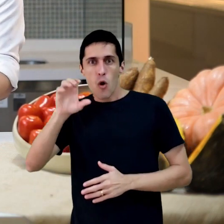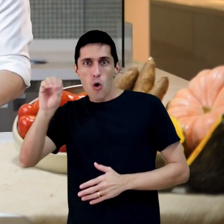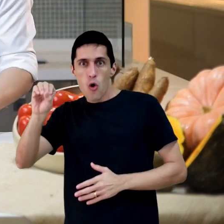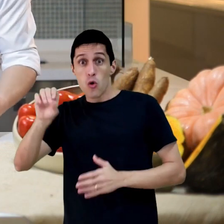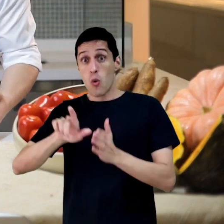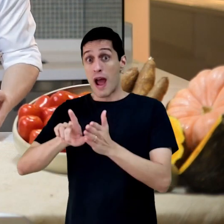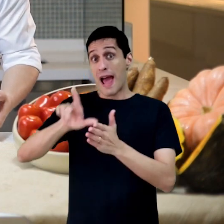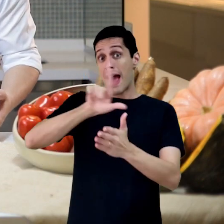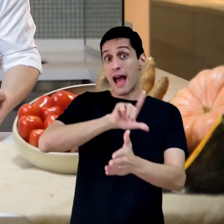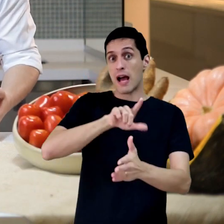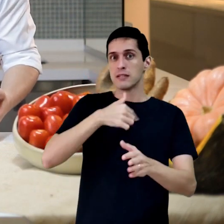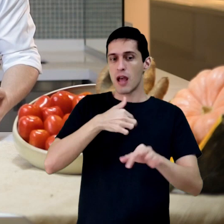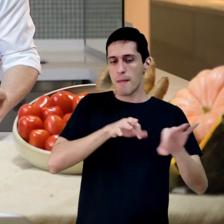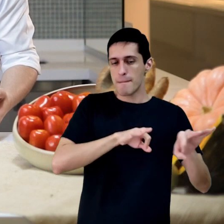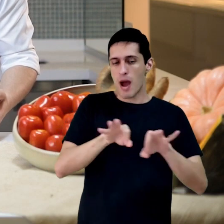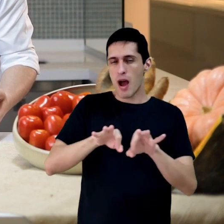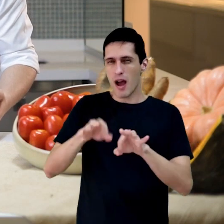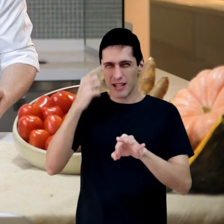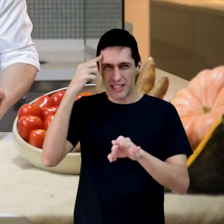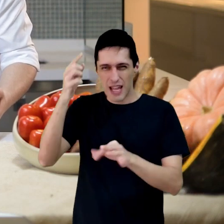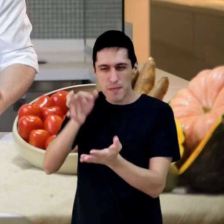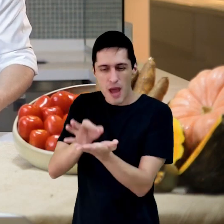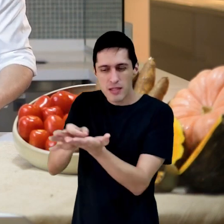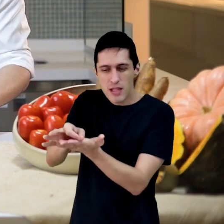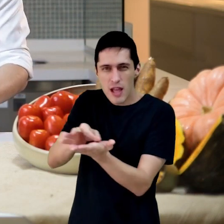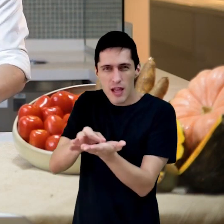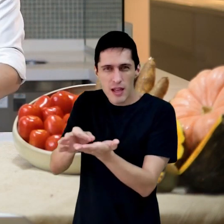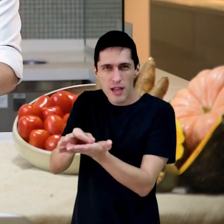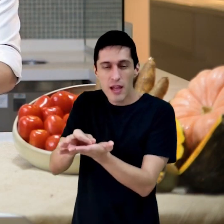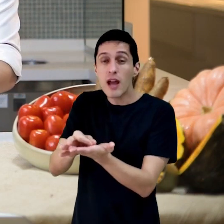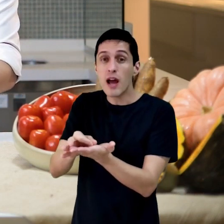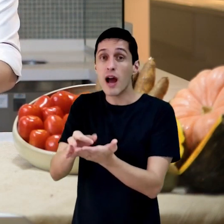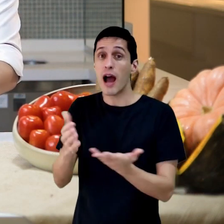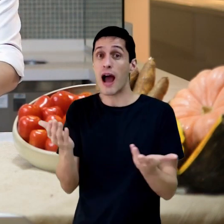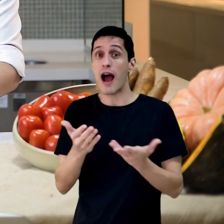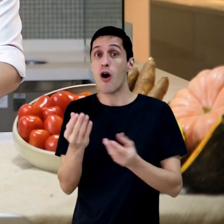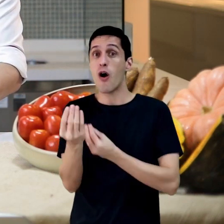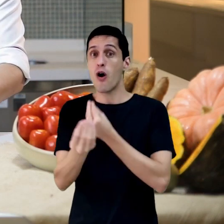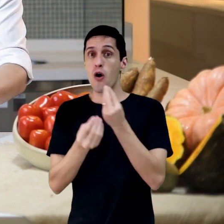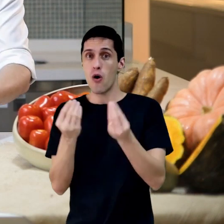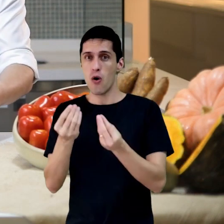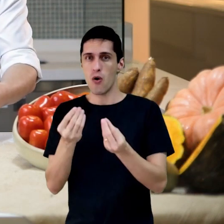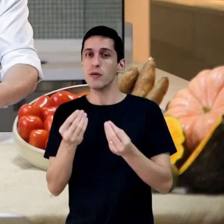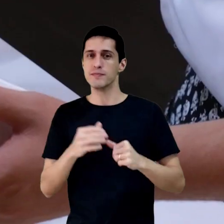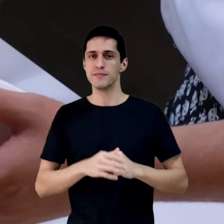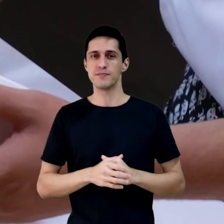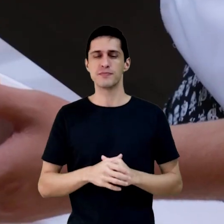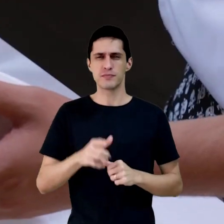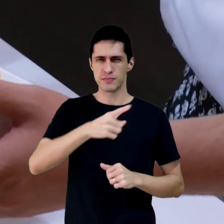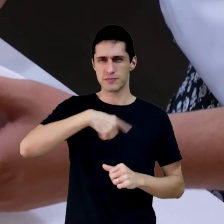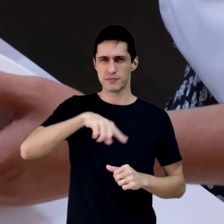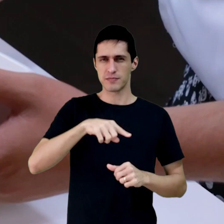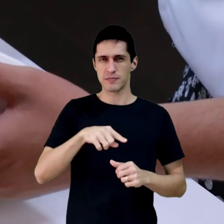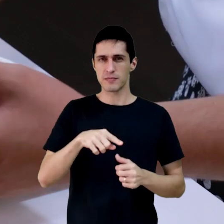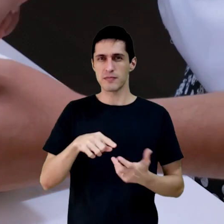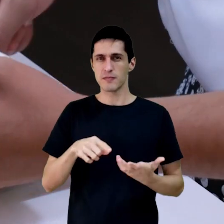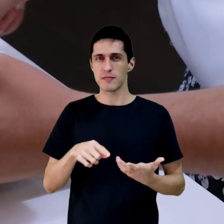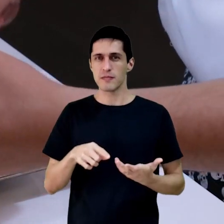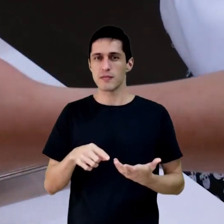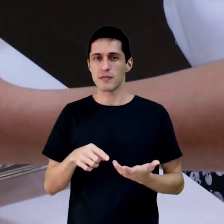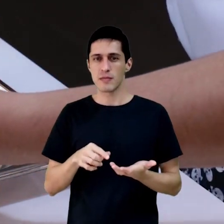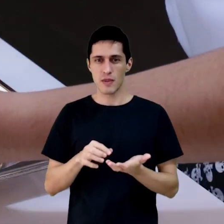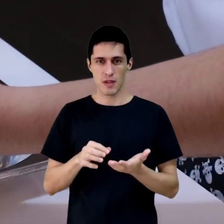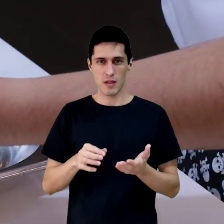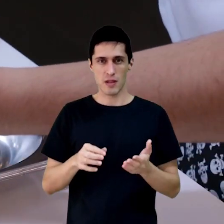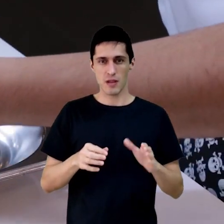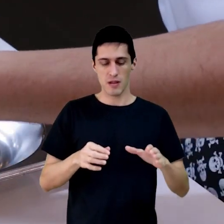Com as sementes, vocês vão fazer isso aqui, ó. A gente vai levar ali no forno ali agora por 10 minutos. Depois a